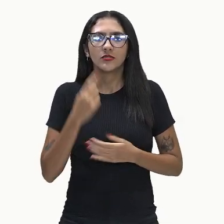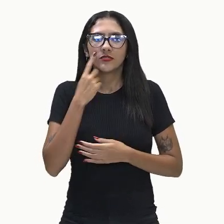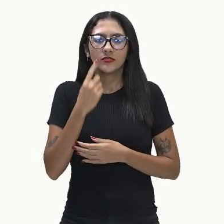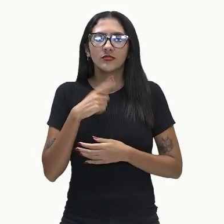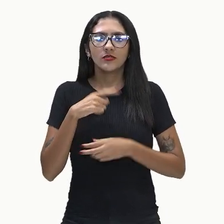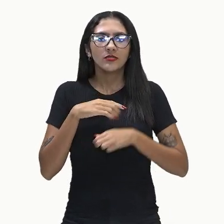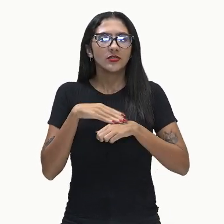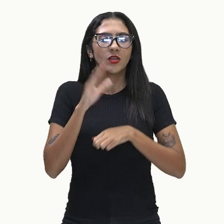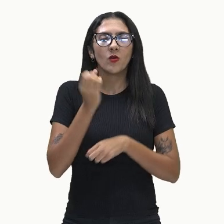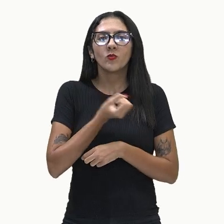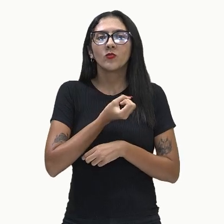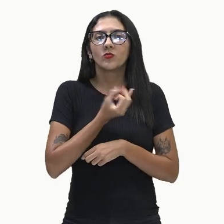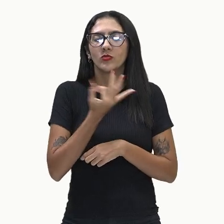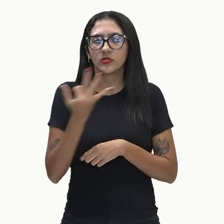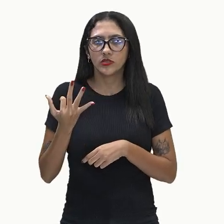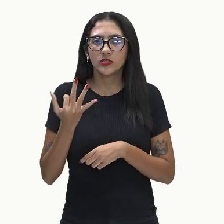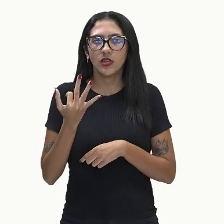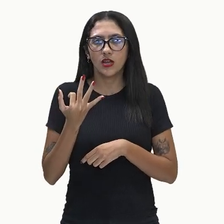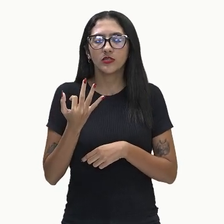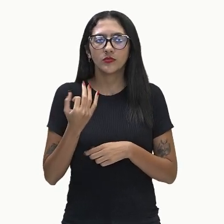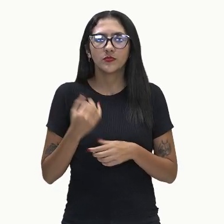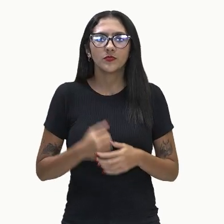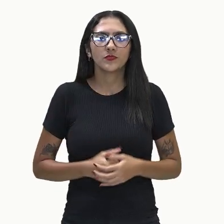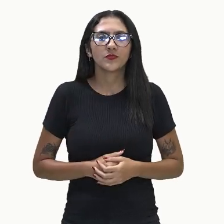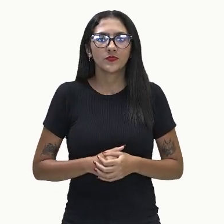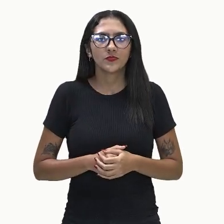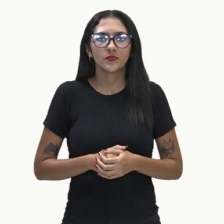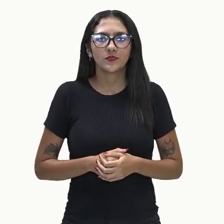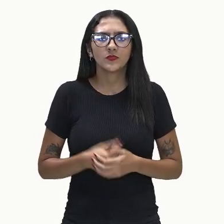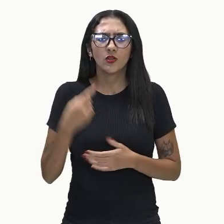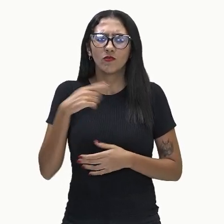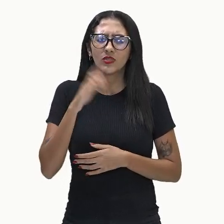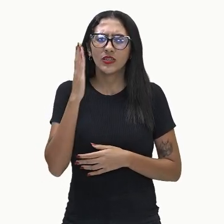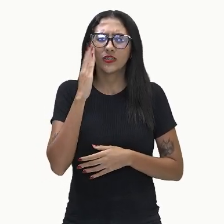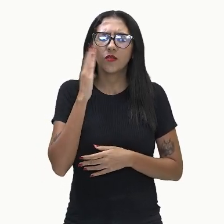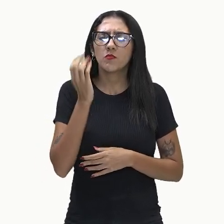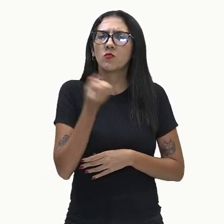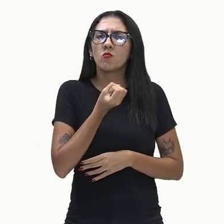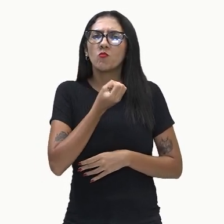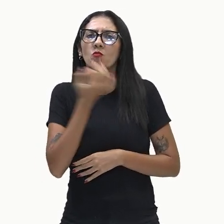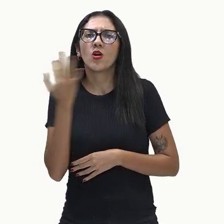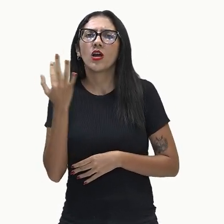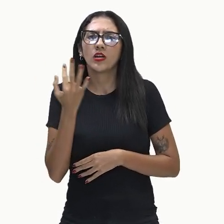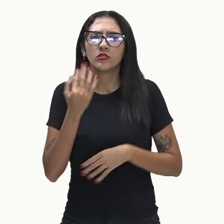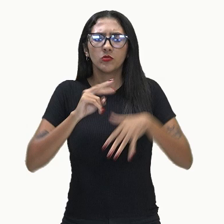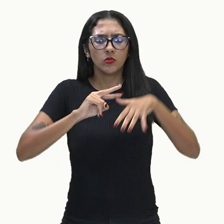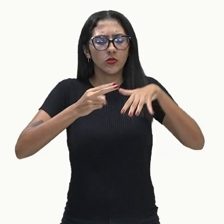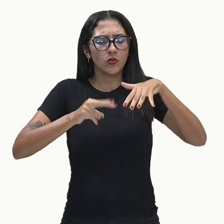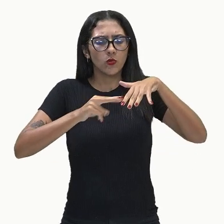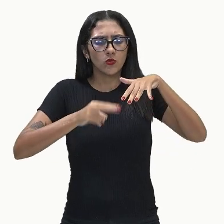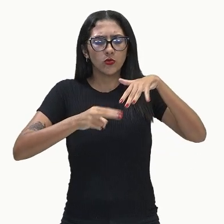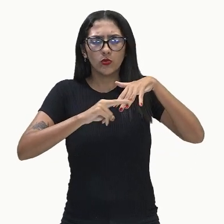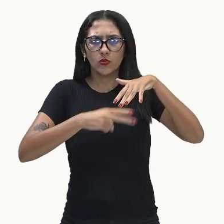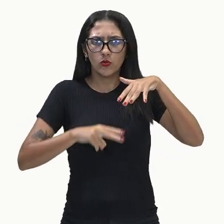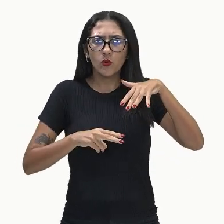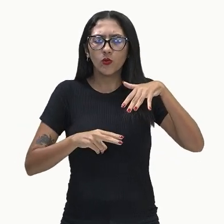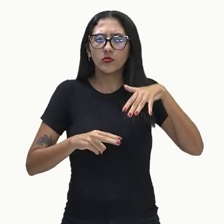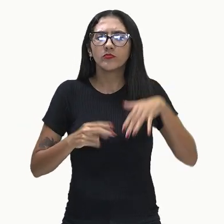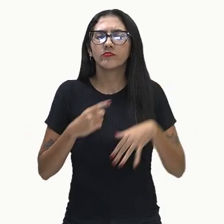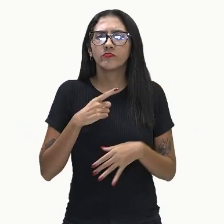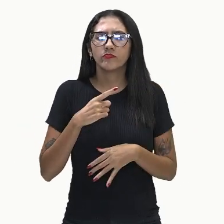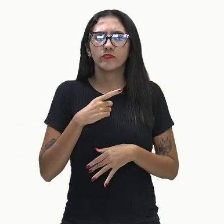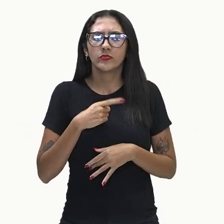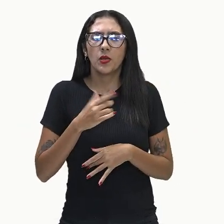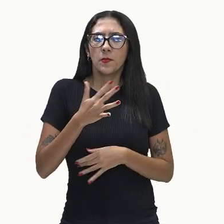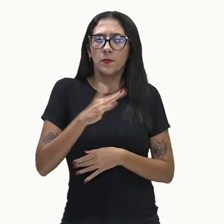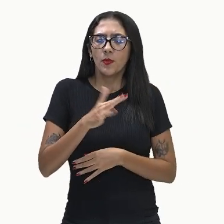do que a nossa quantidade de neurônios. Você sabe quantos neurônios nós temos no nosso corpo? Nós temos na